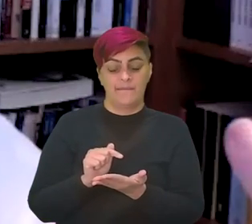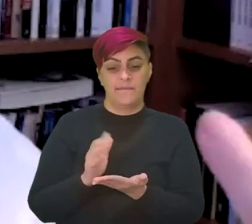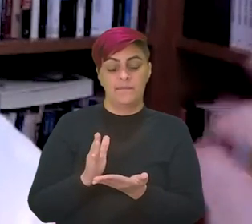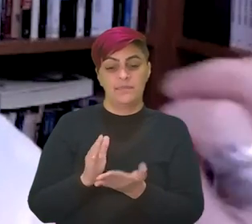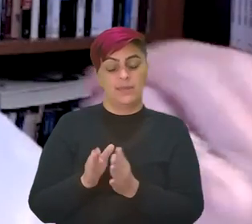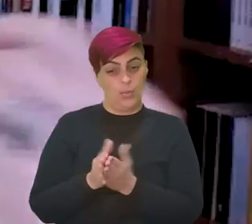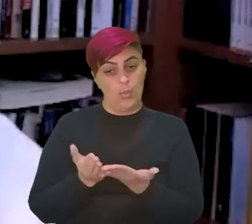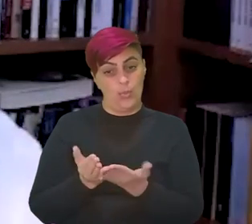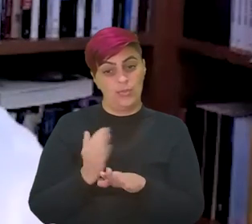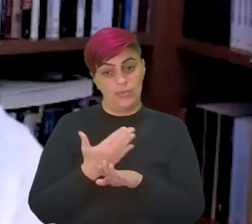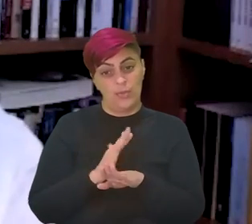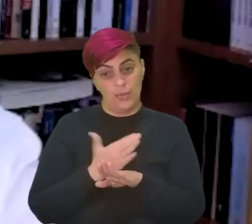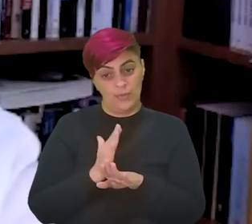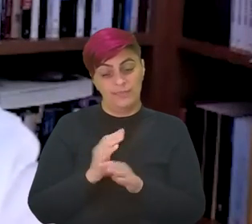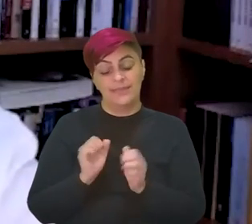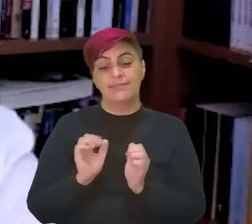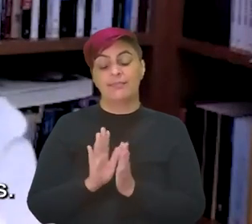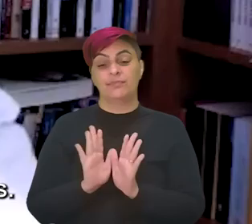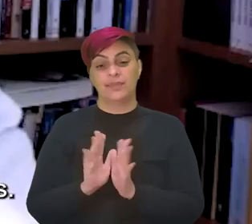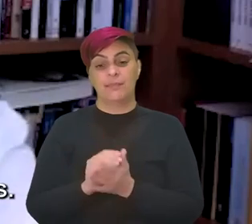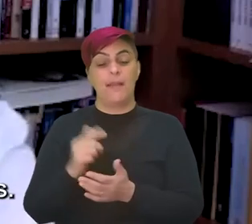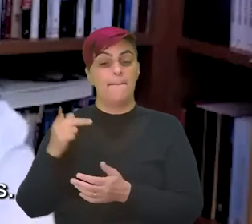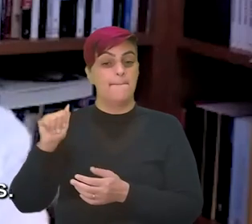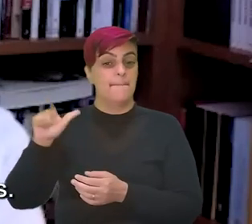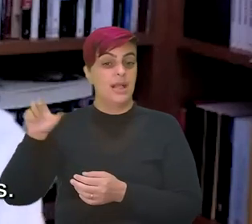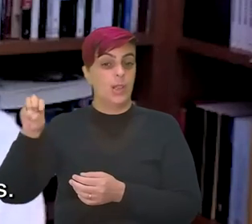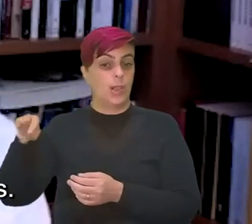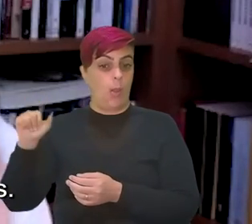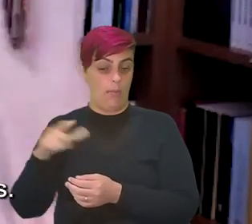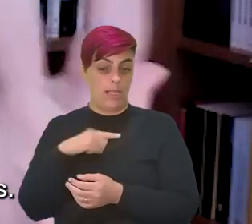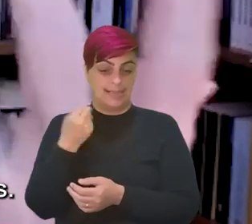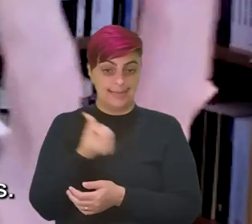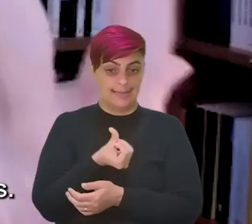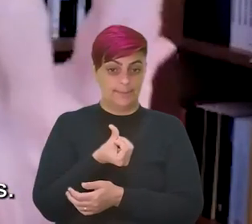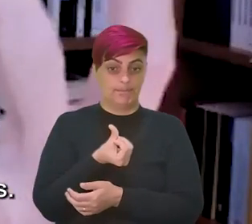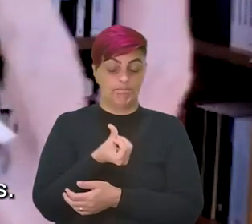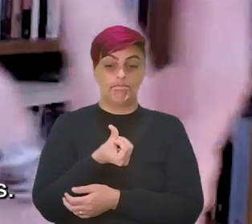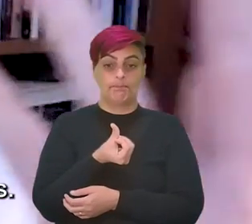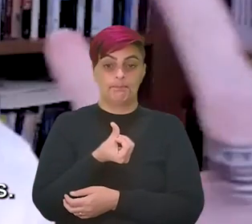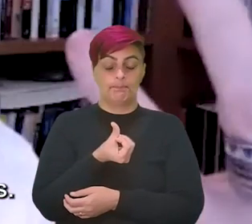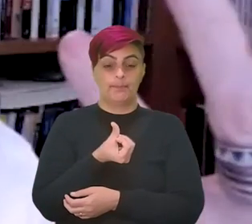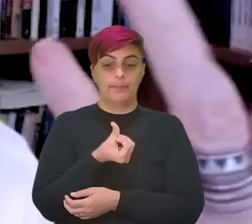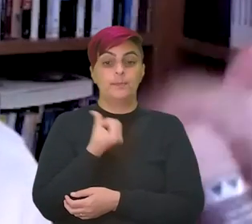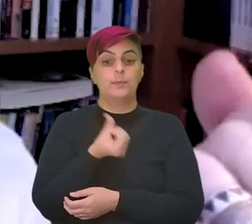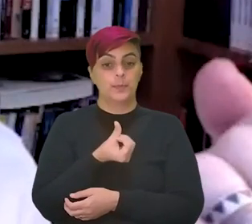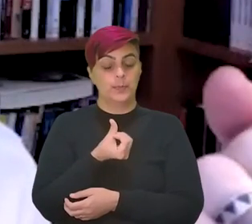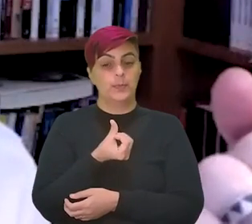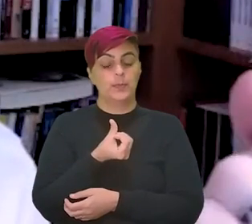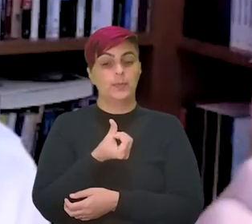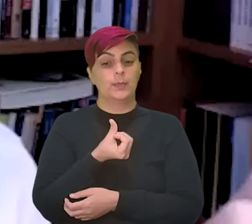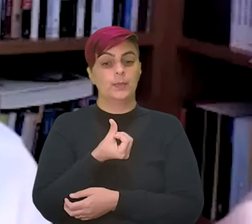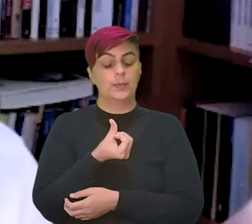pré-ensaio, né? E Paloma é... Na verdade, se a gente conta Paloma, são seis. Né?